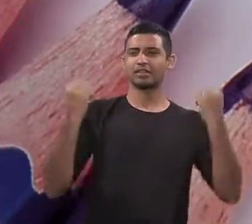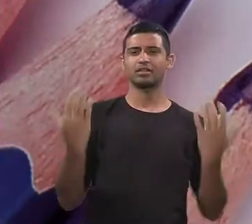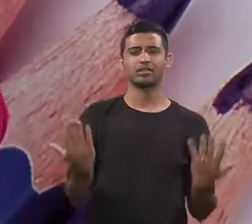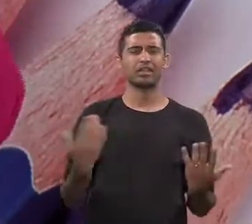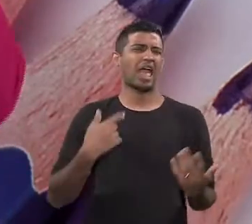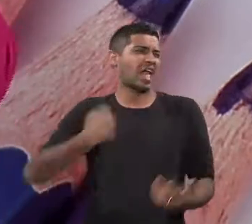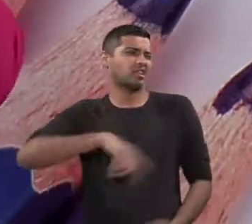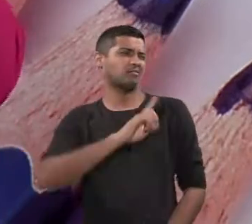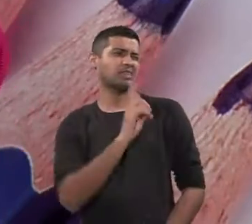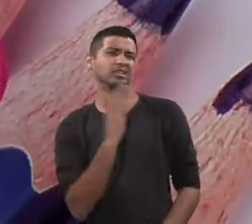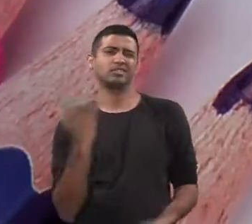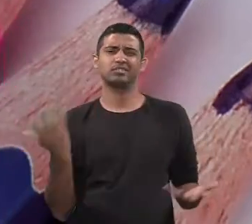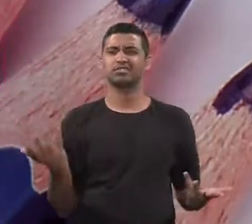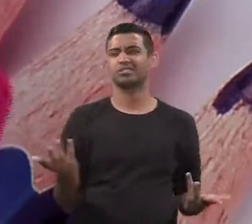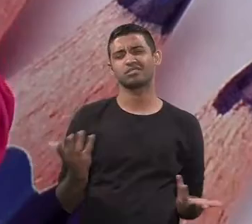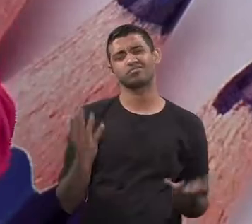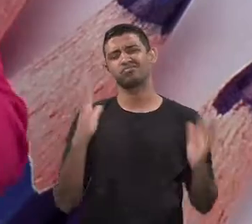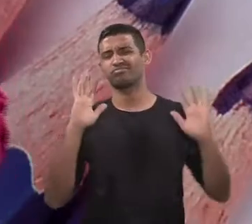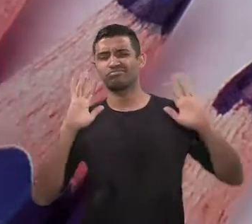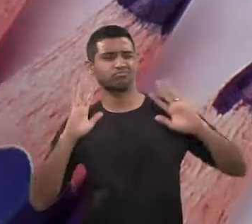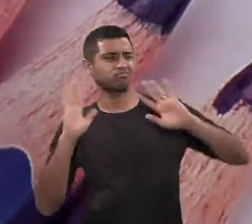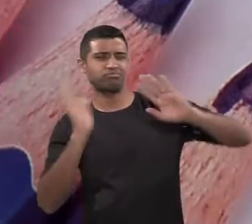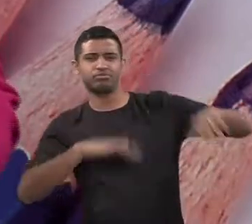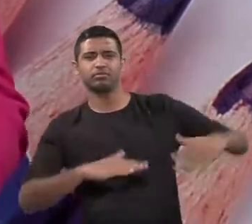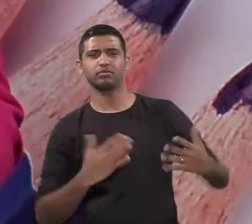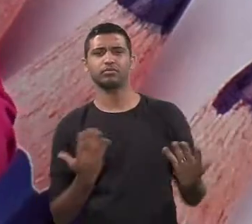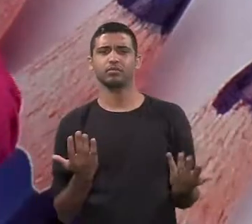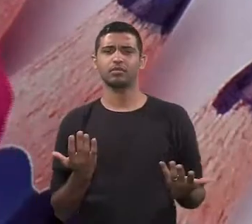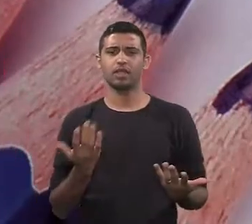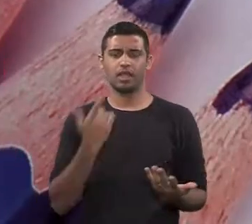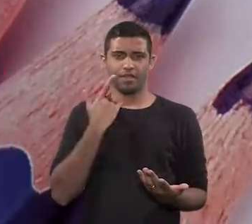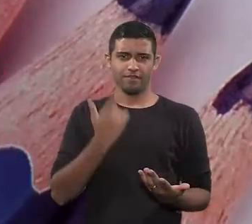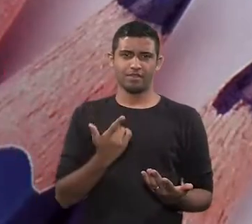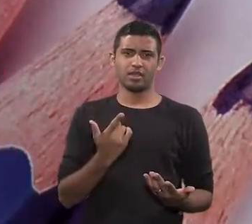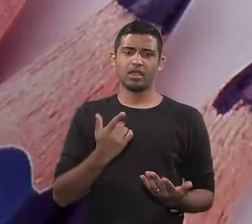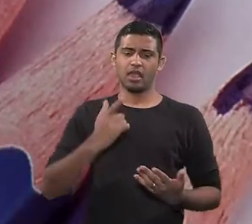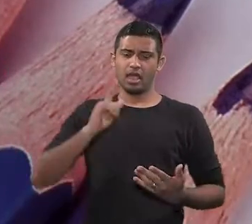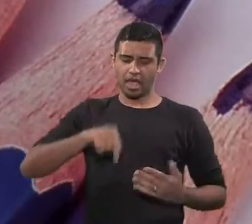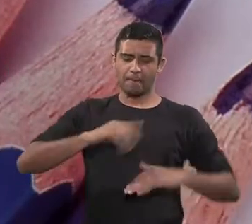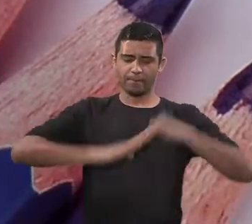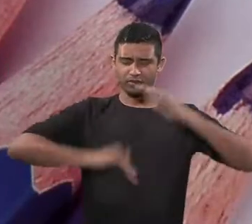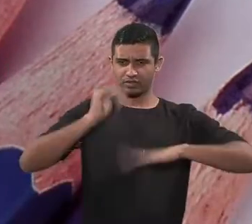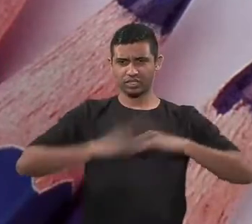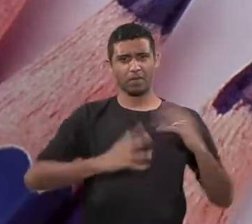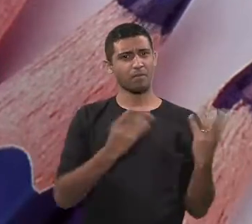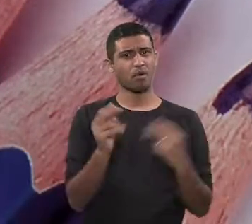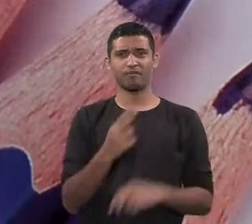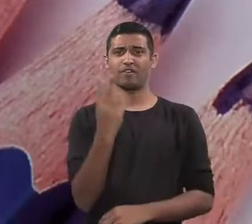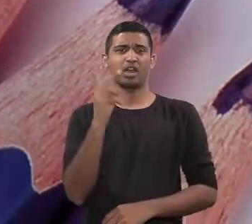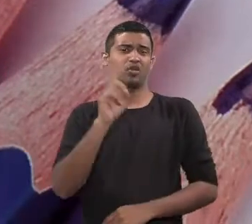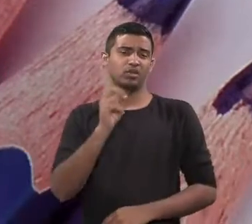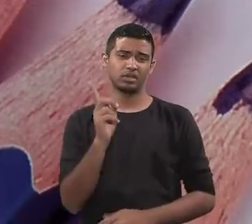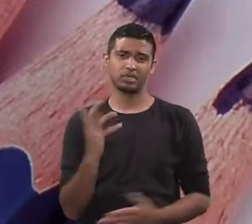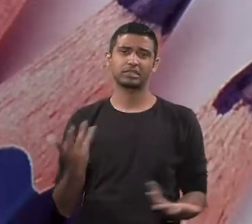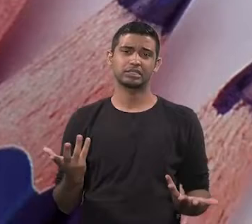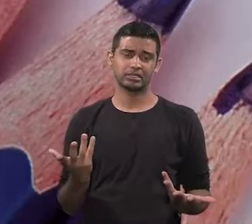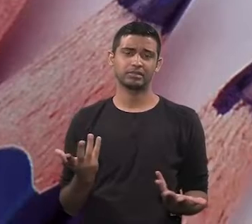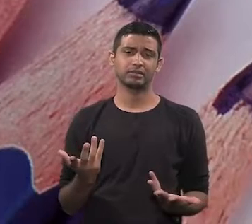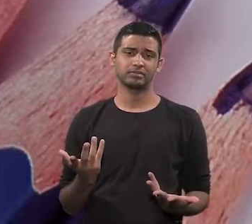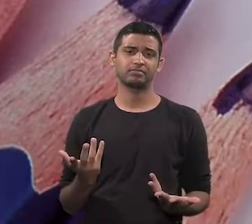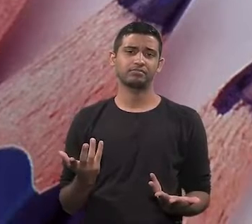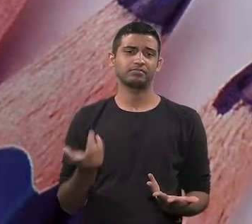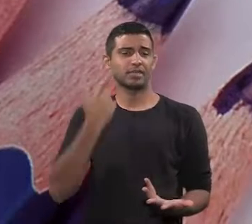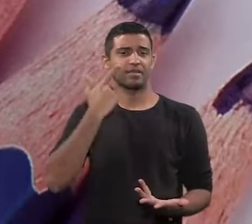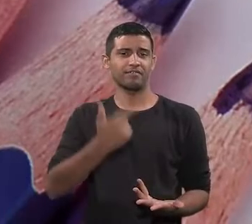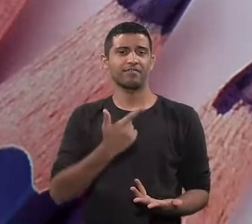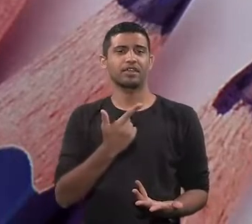não precisa ir, ou não liga muito. Quer dizer, é uma profissão muito desvalorizada, é uma atividade muito desvalorizada